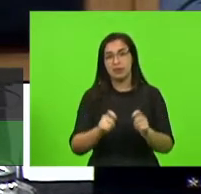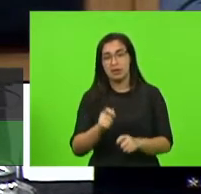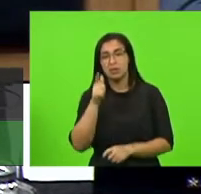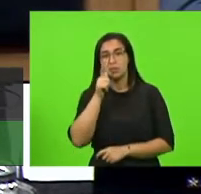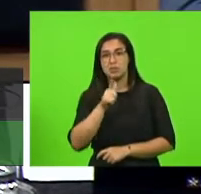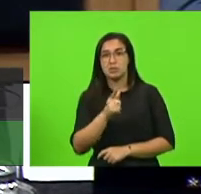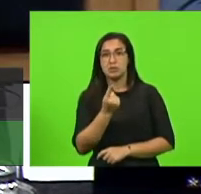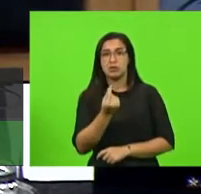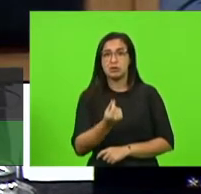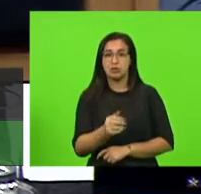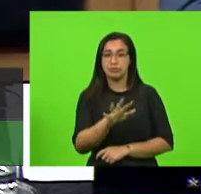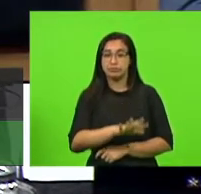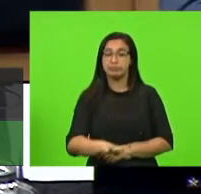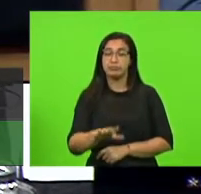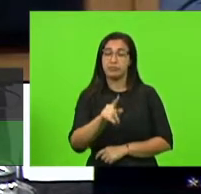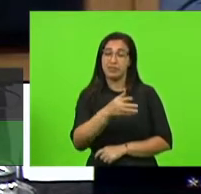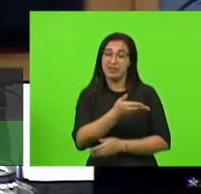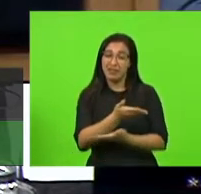ainda mais num setor